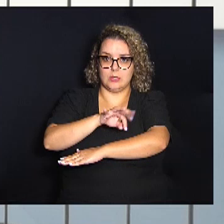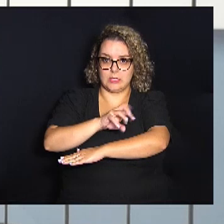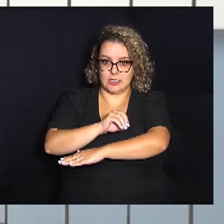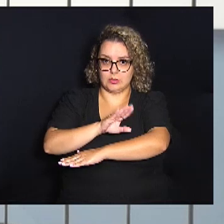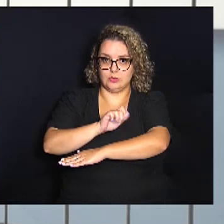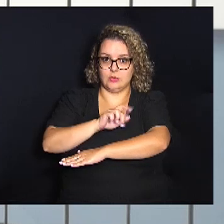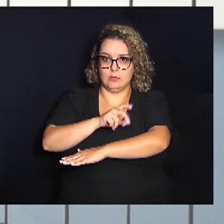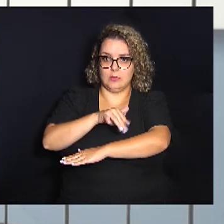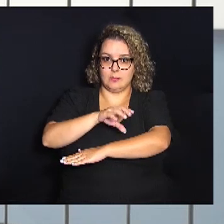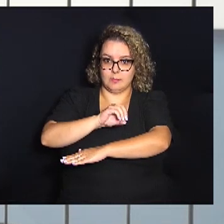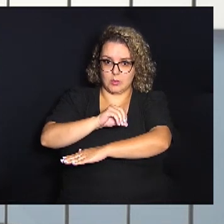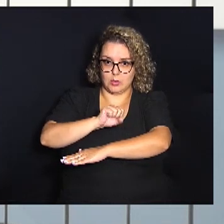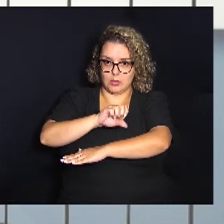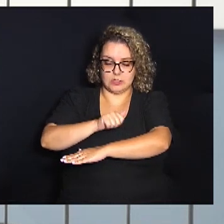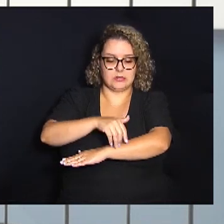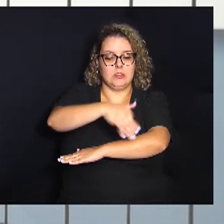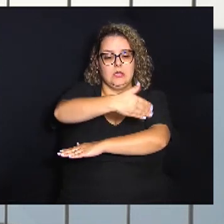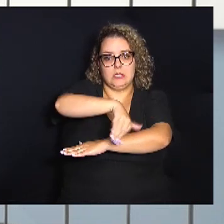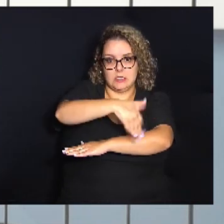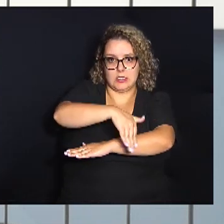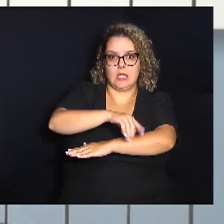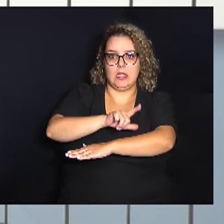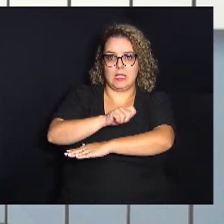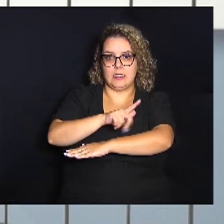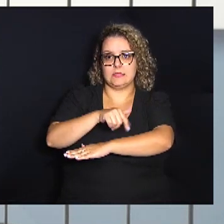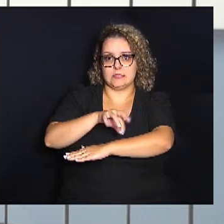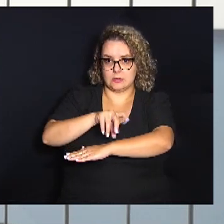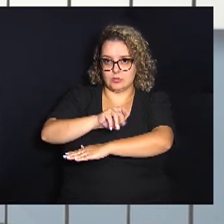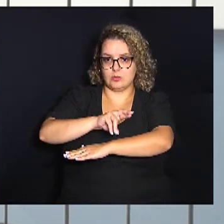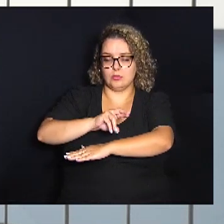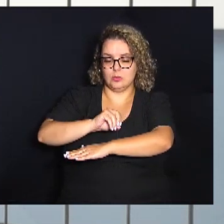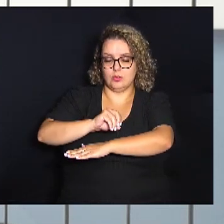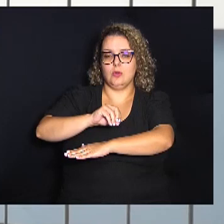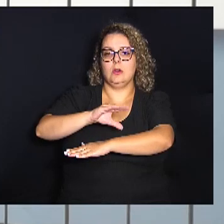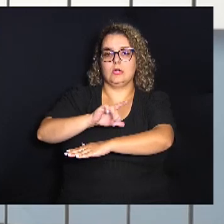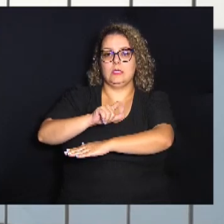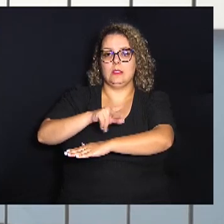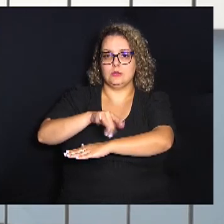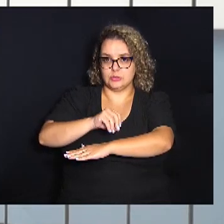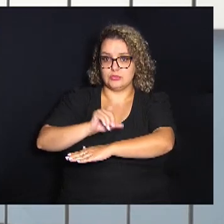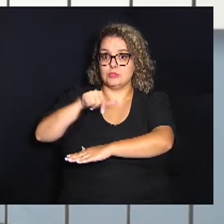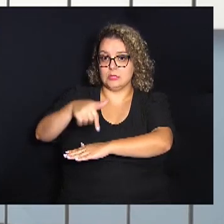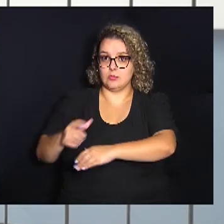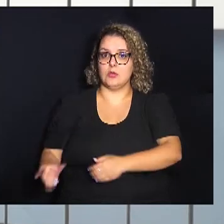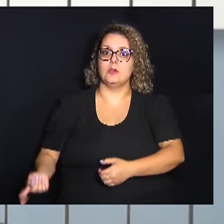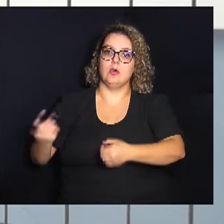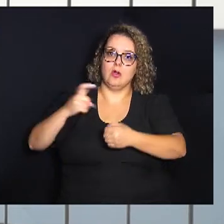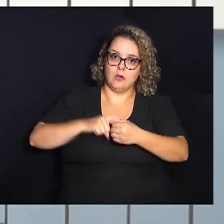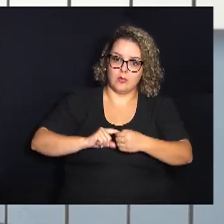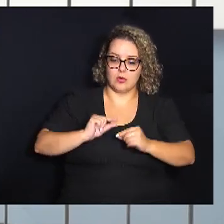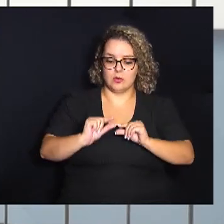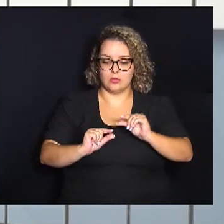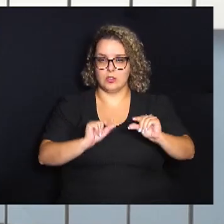e Lázaro Antônio Claudino. E após a conclusão do serviço, o abastecimento será retomado de forma